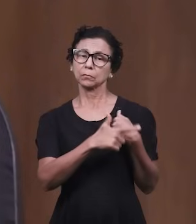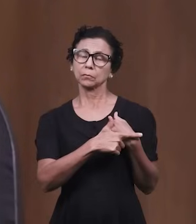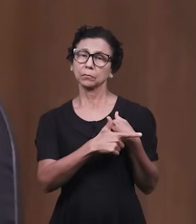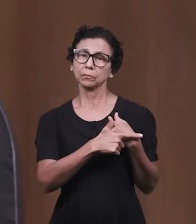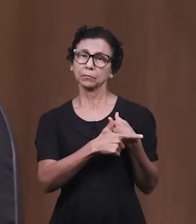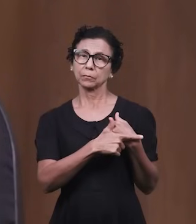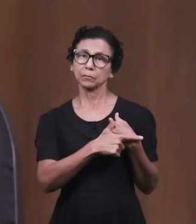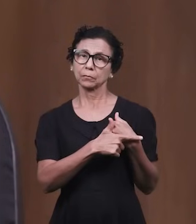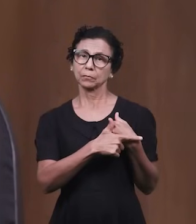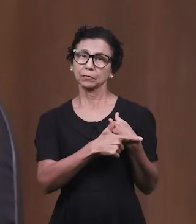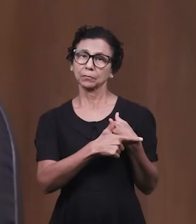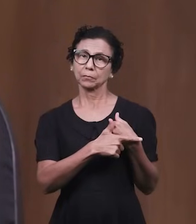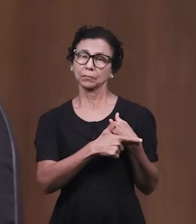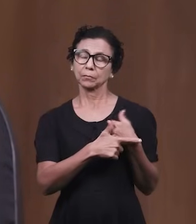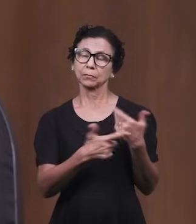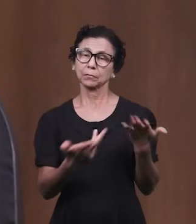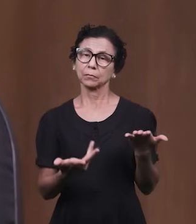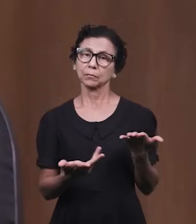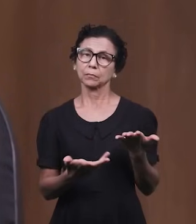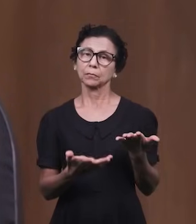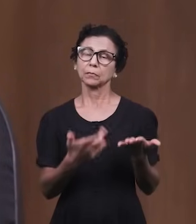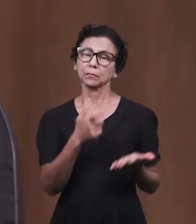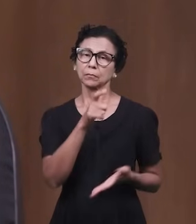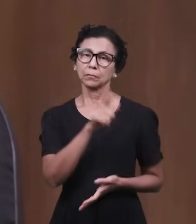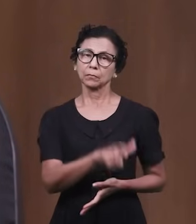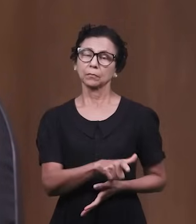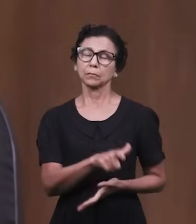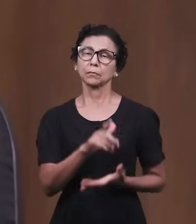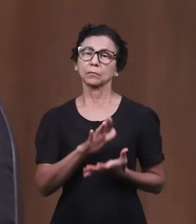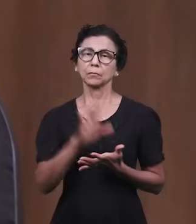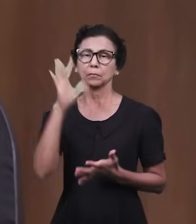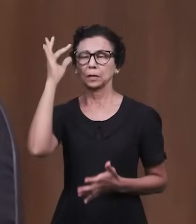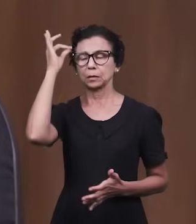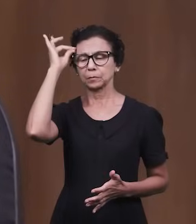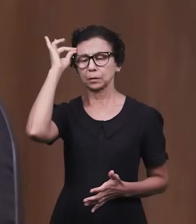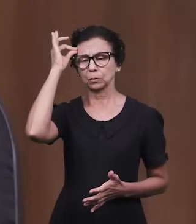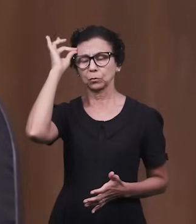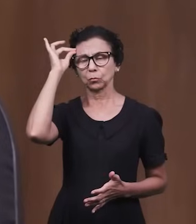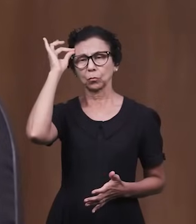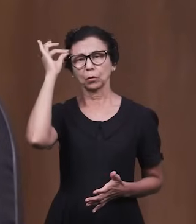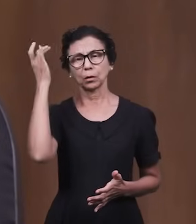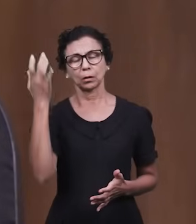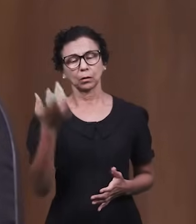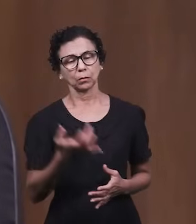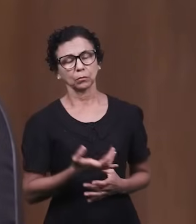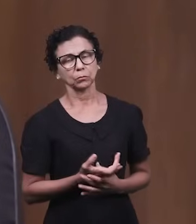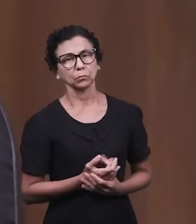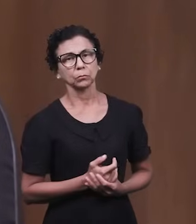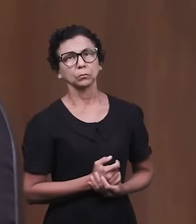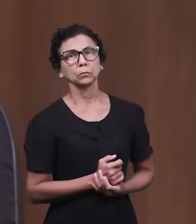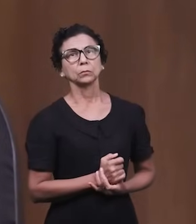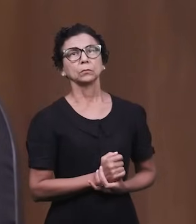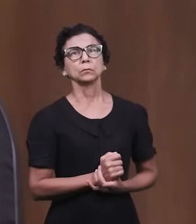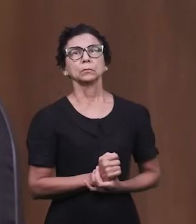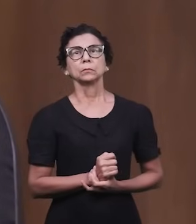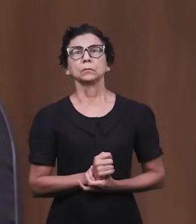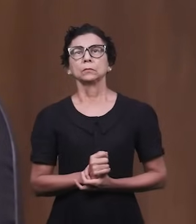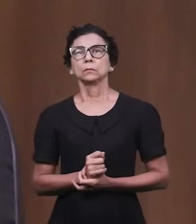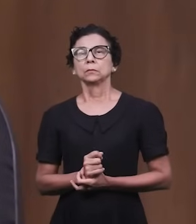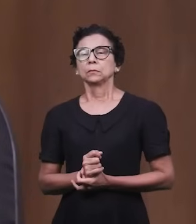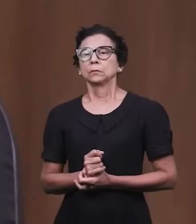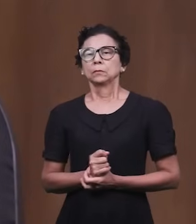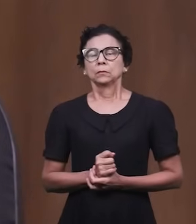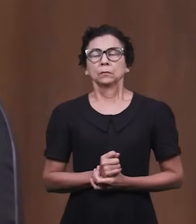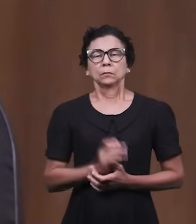ele, acima disso tudo, ele é um homem espiritual. É um homem que tem tá numa posição porque o Espírito